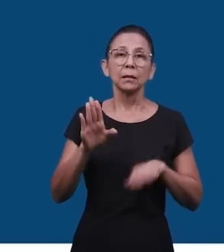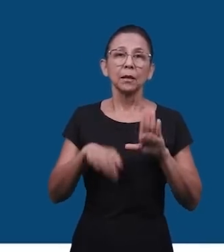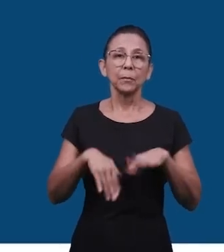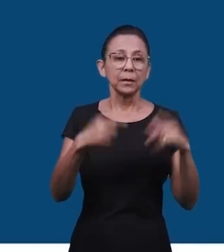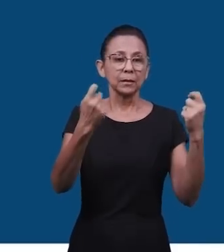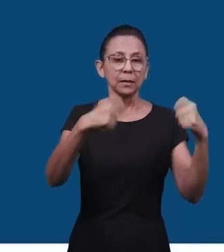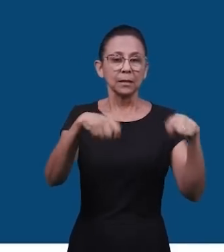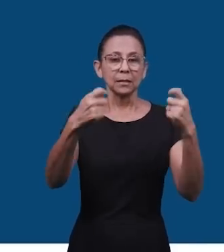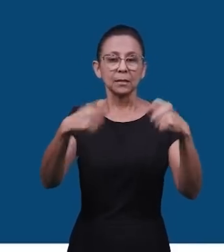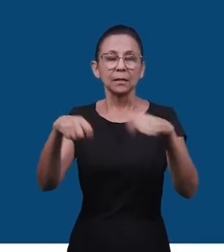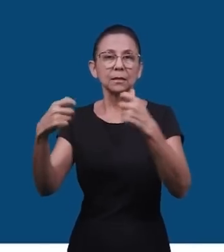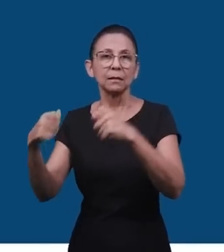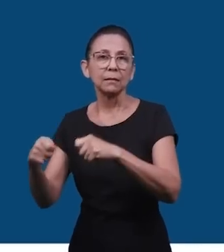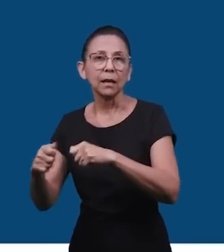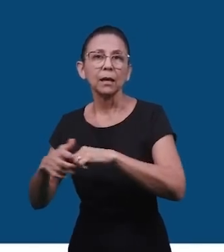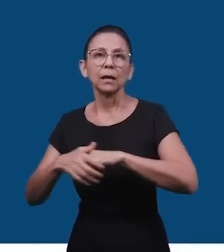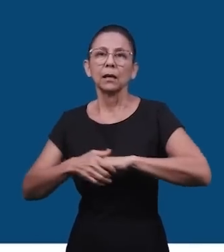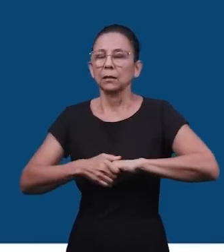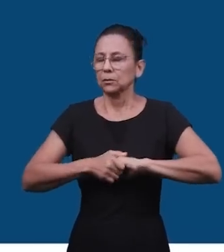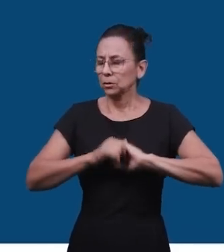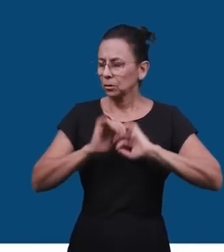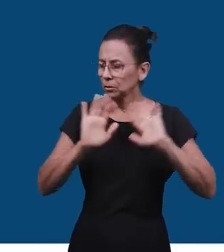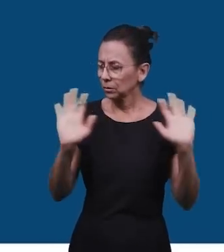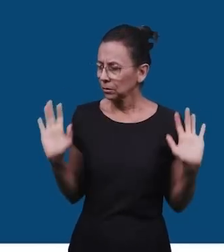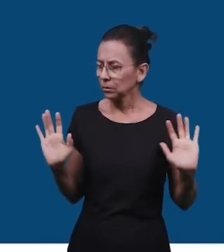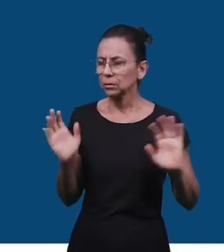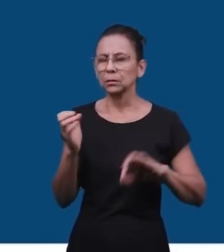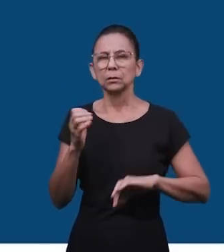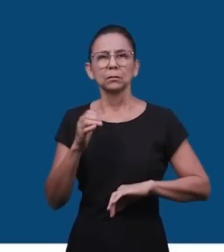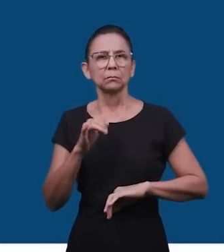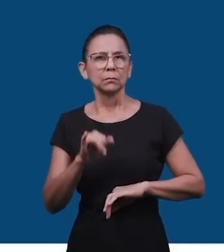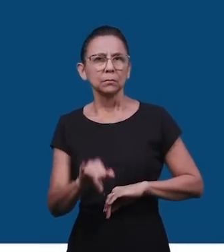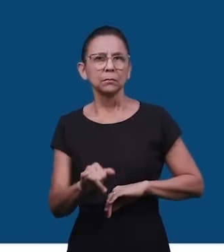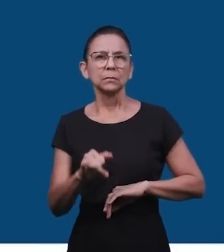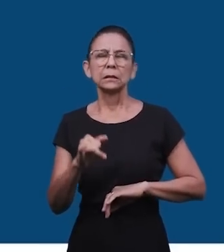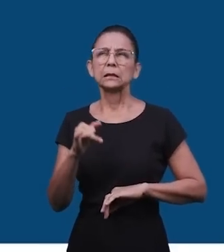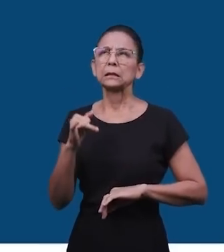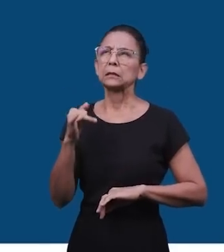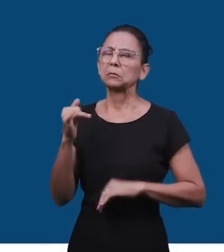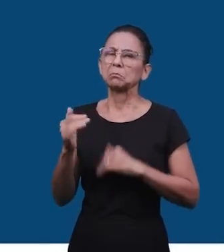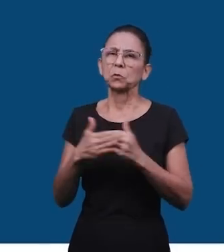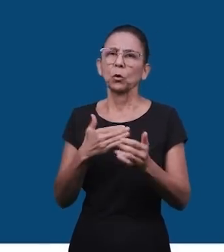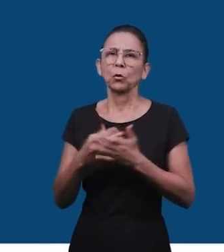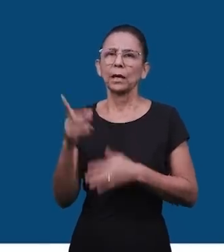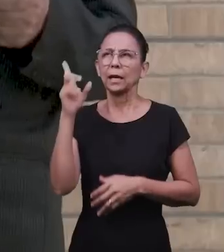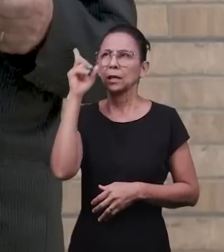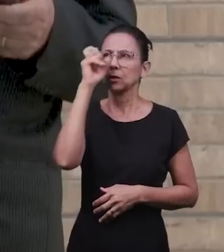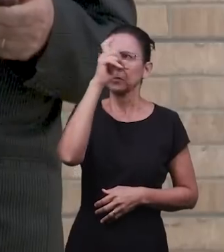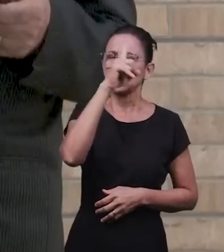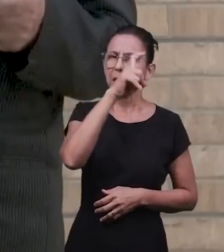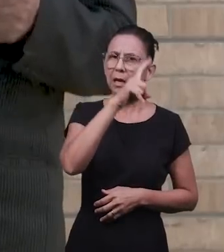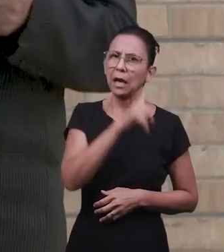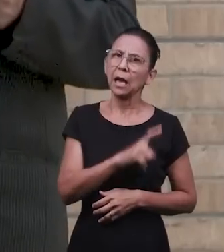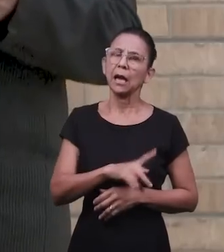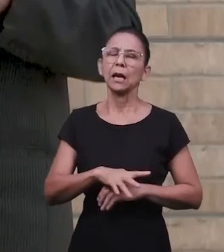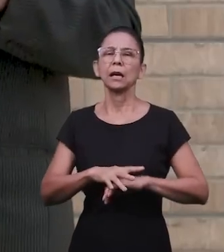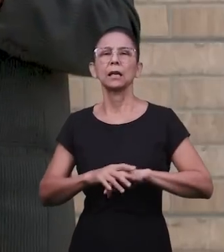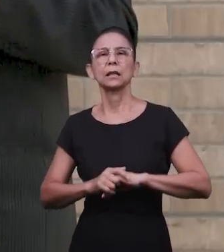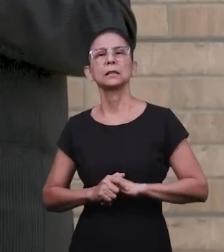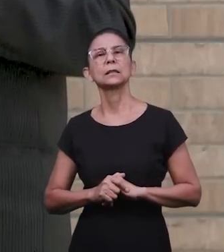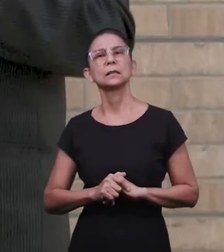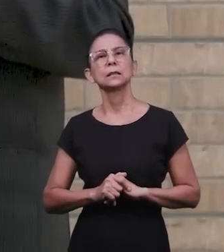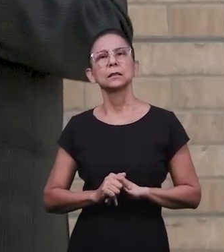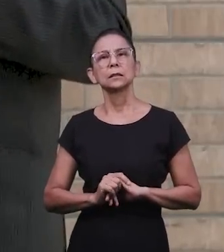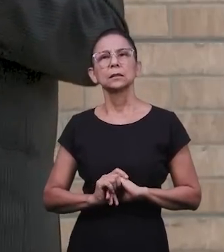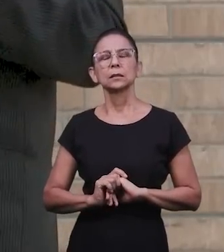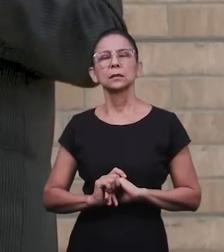ela necessita, sem olhar a sua condição, do transtorno, da deficiência, mas ela